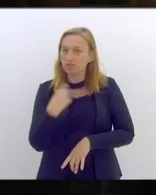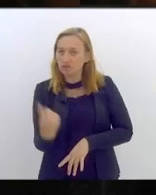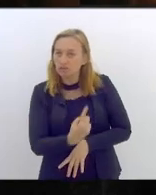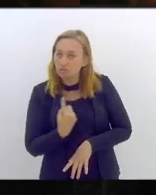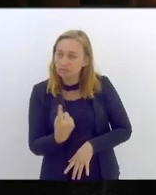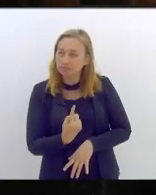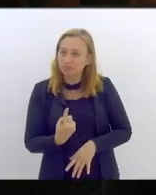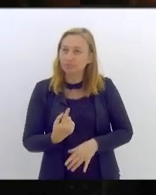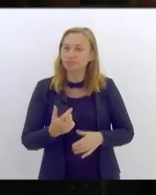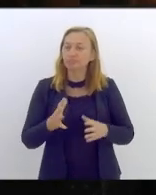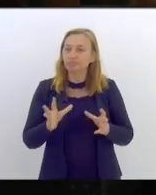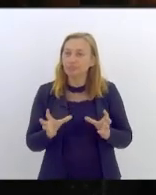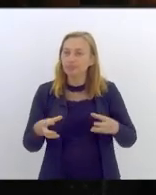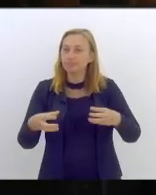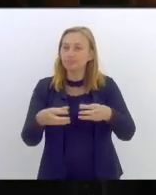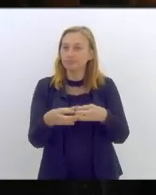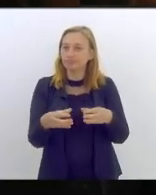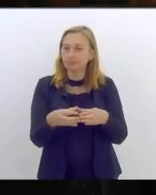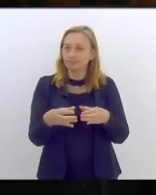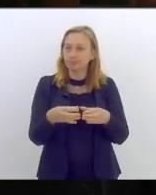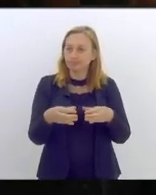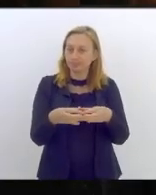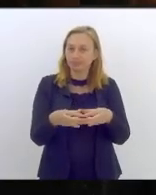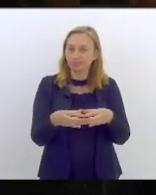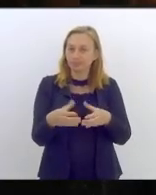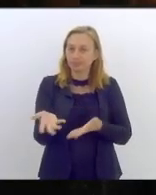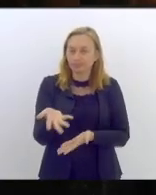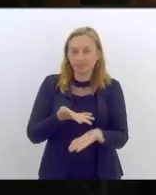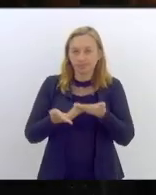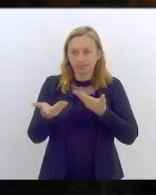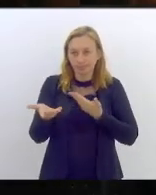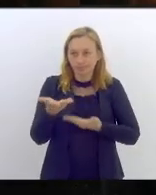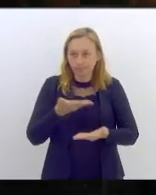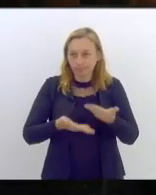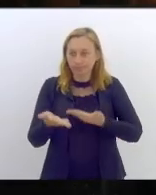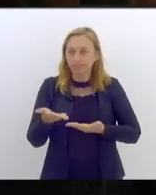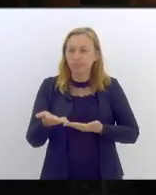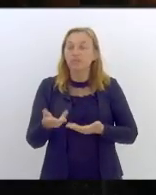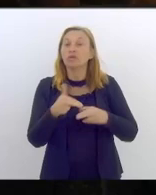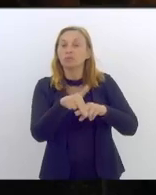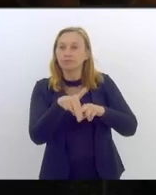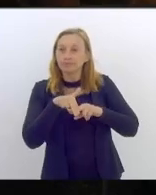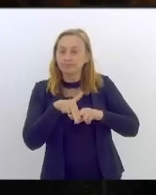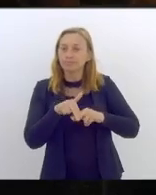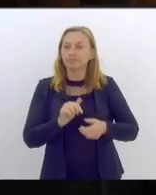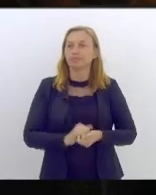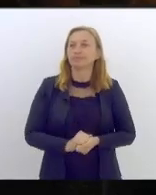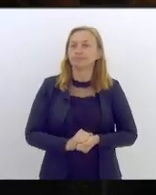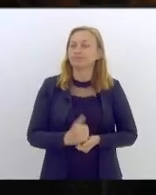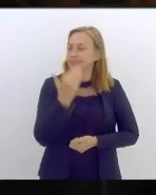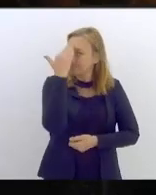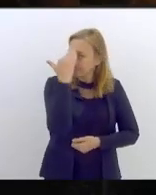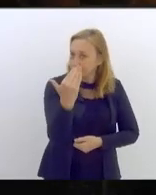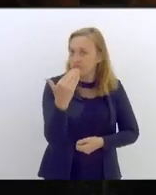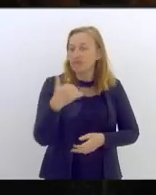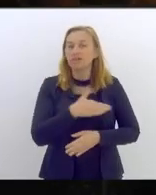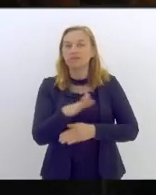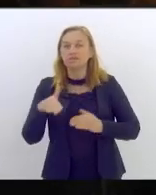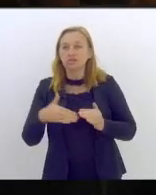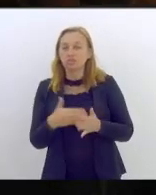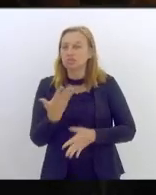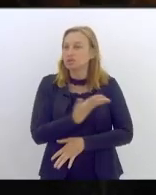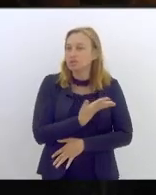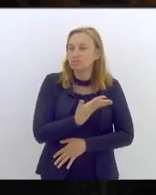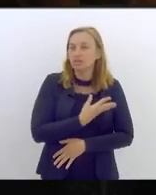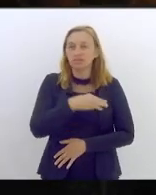se faz coletiva e despersonalizadamente por isso tenho que agradecer a todos os